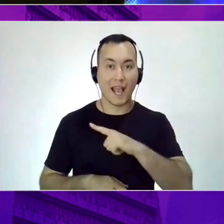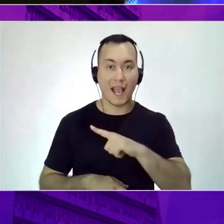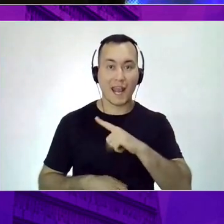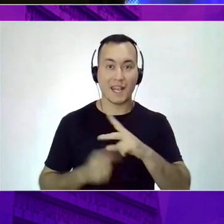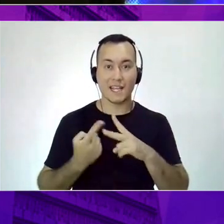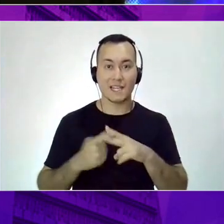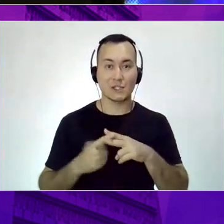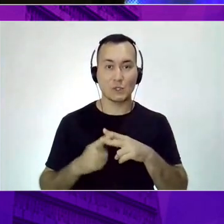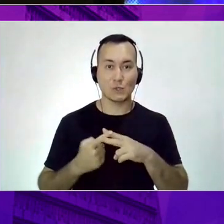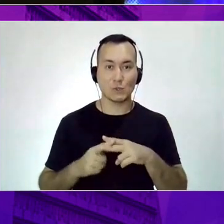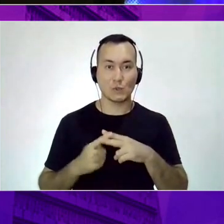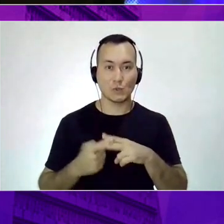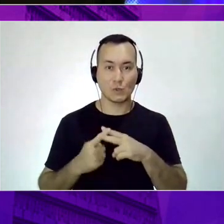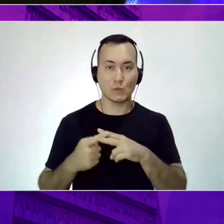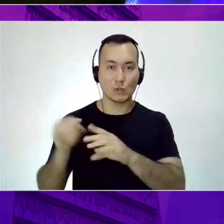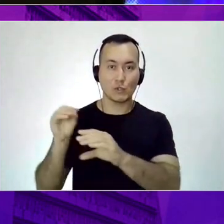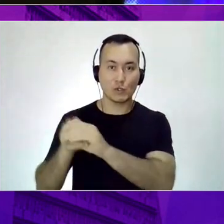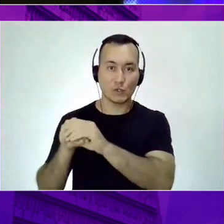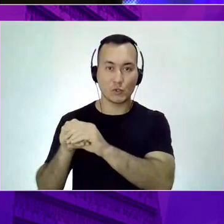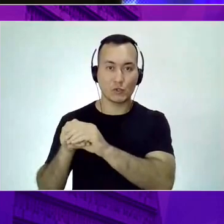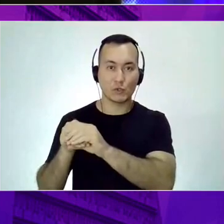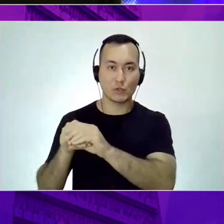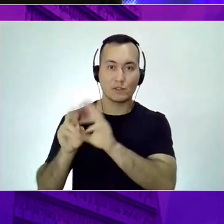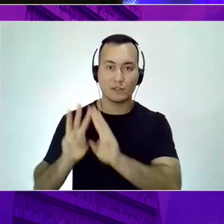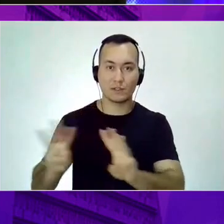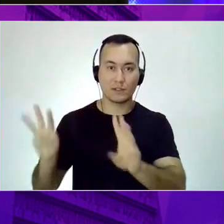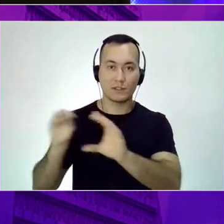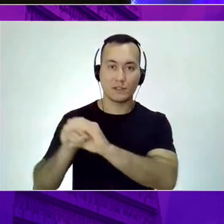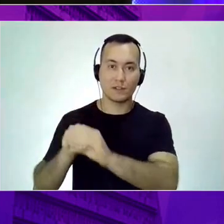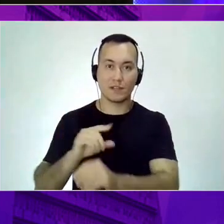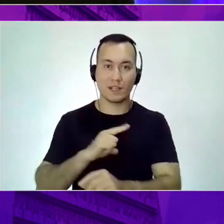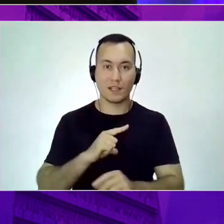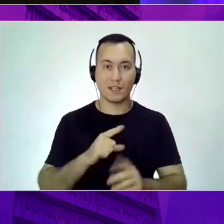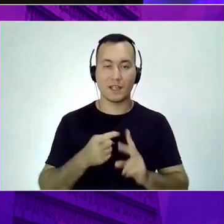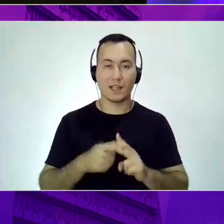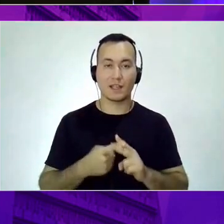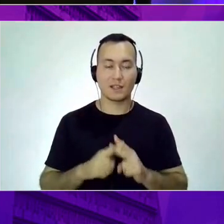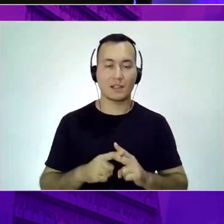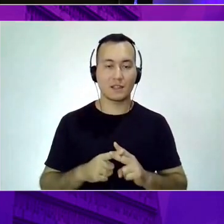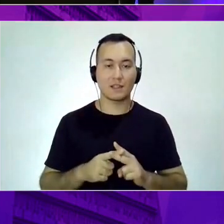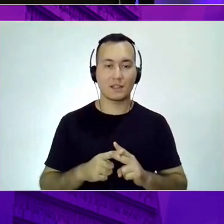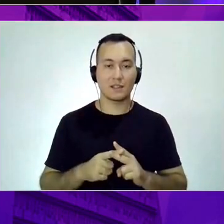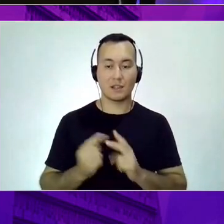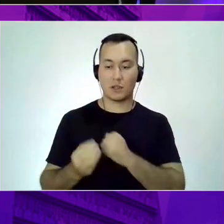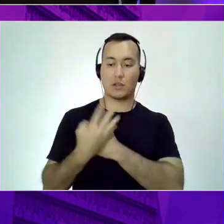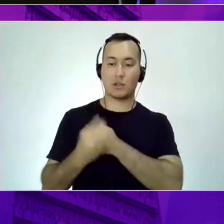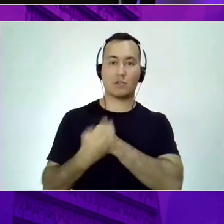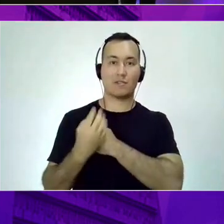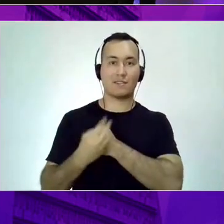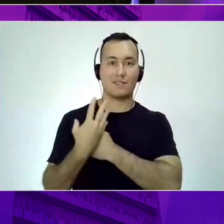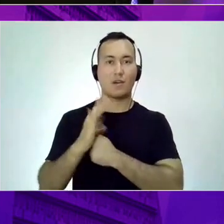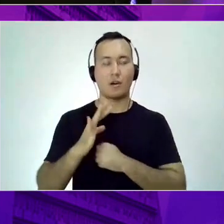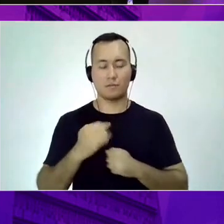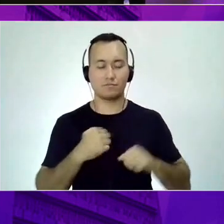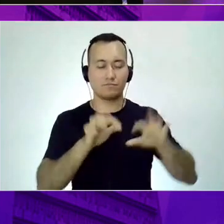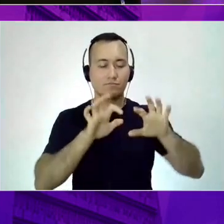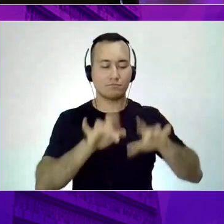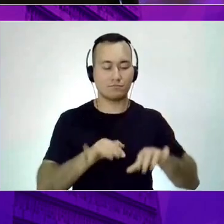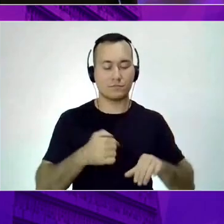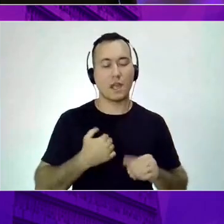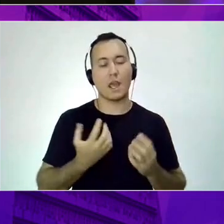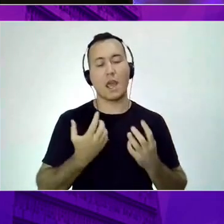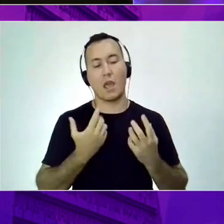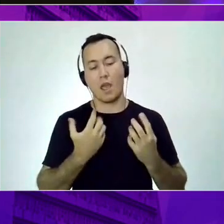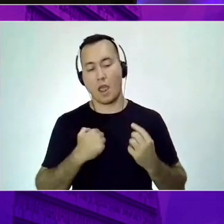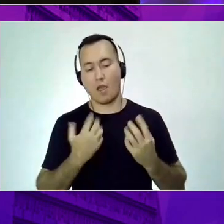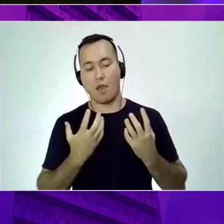dar a sugestão do pet. Então, aqui eu estou colocando ali o que eu quero adotar. Pode ser um dos 3 ou pode ser